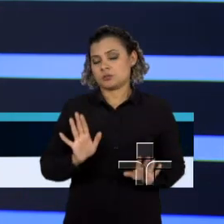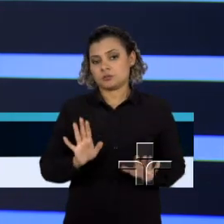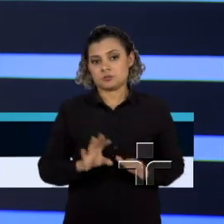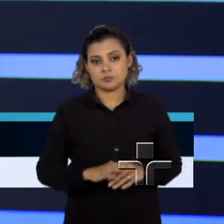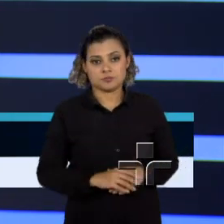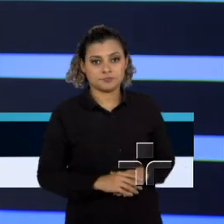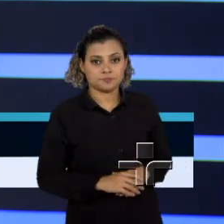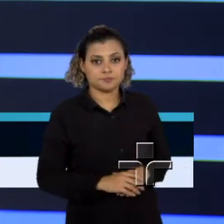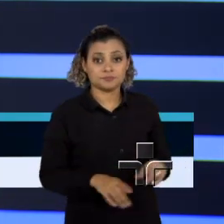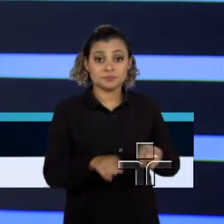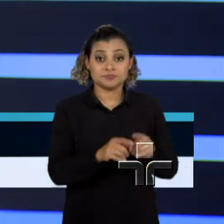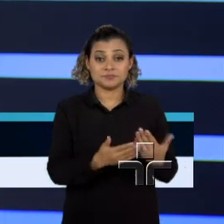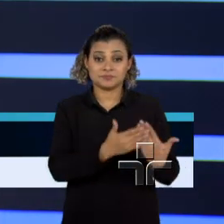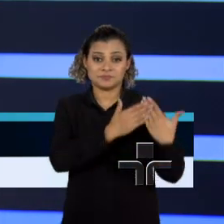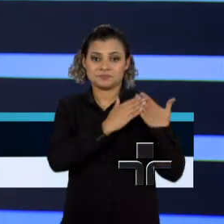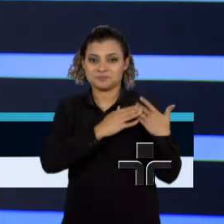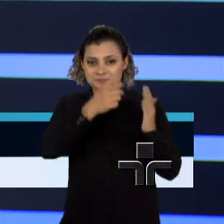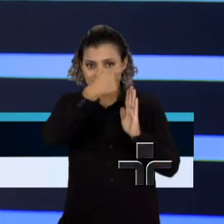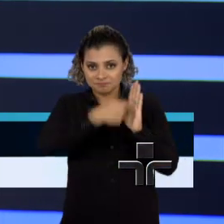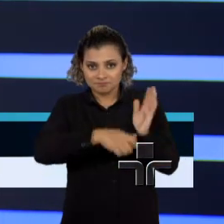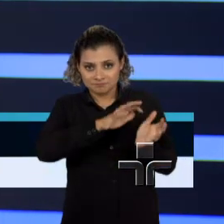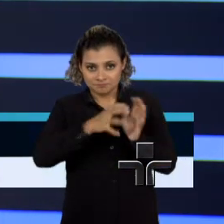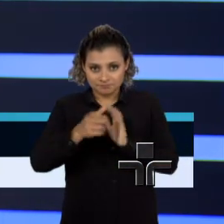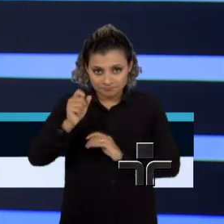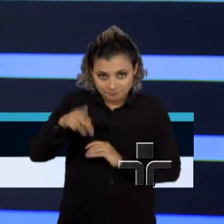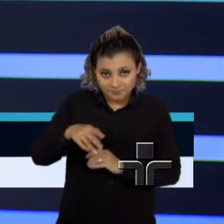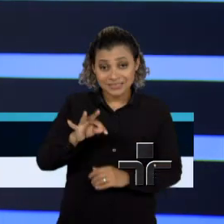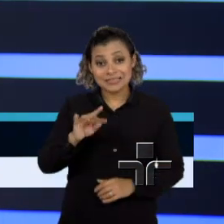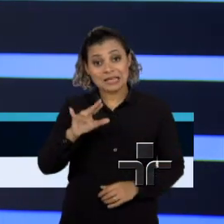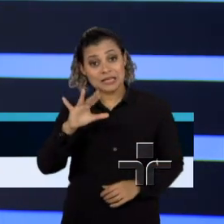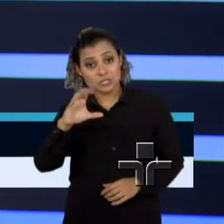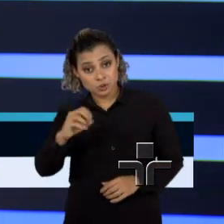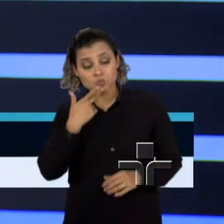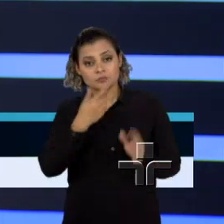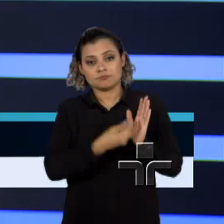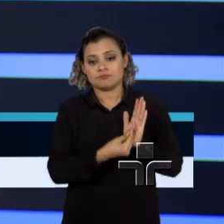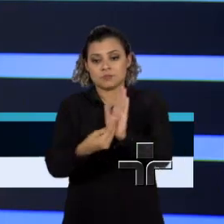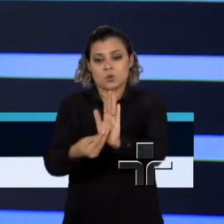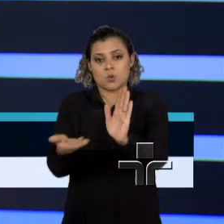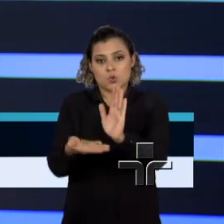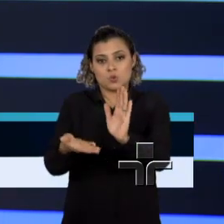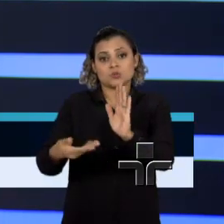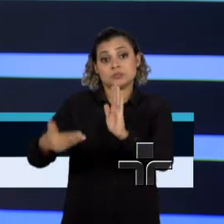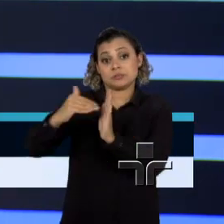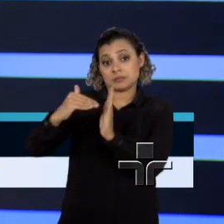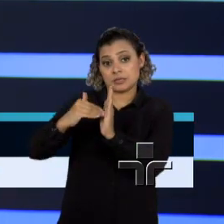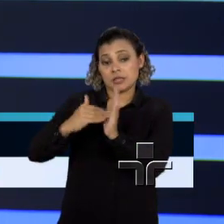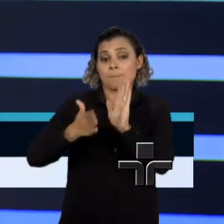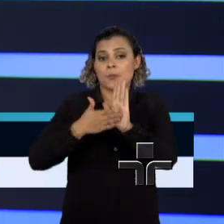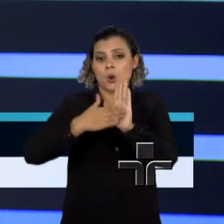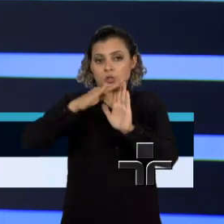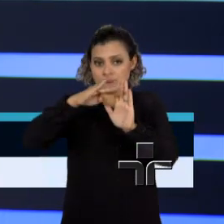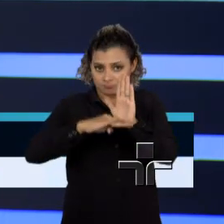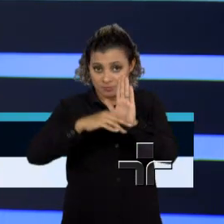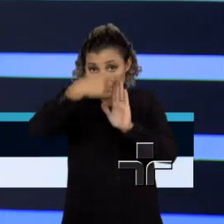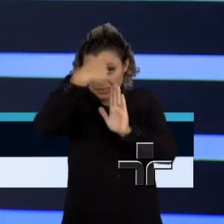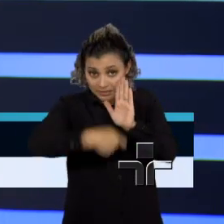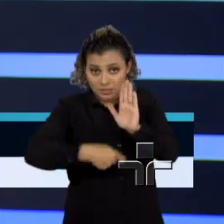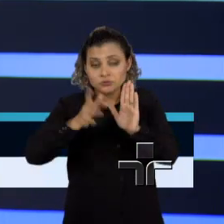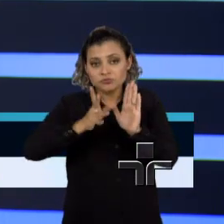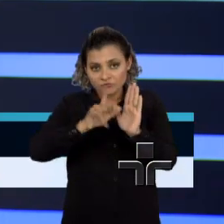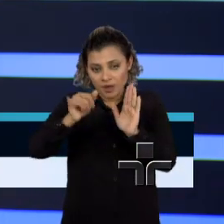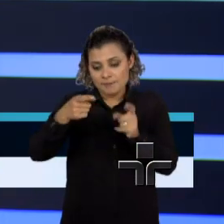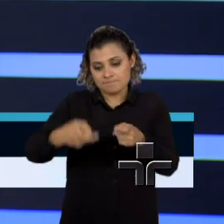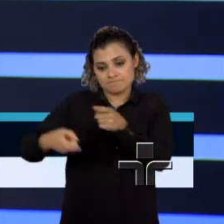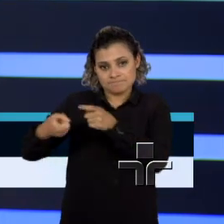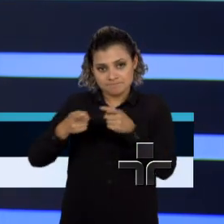O relator da reforma da Previdência, Tasso Gereissati, entregou hoje ao Senado o parecer favorável à proposta. O texto será discutido